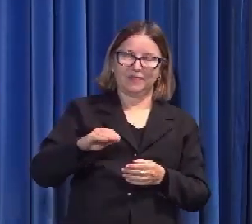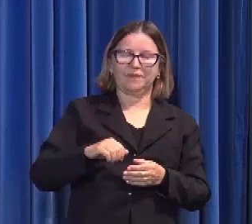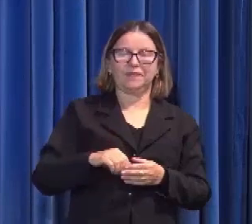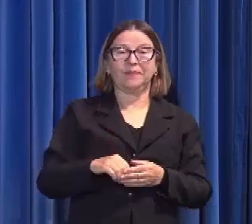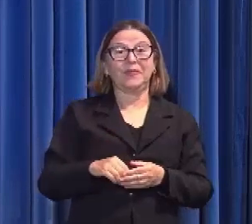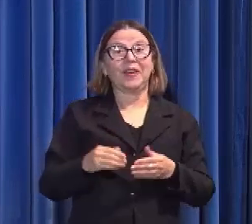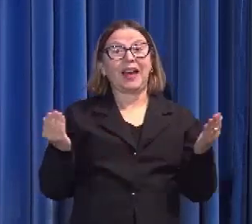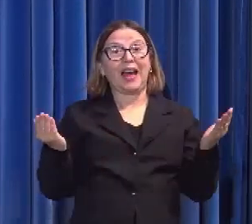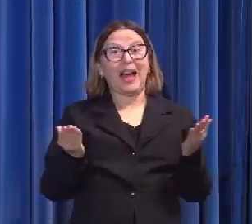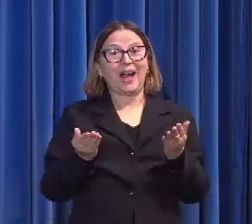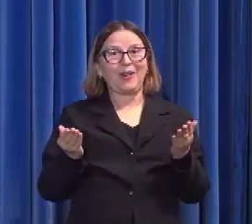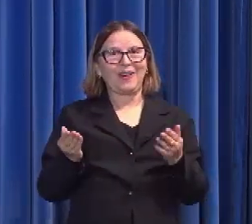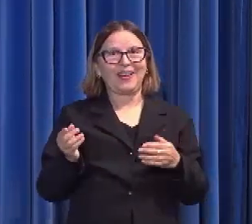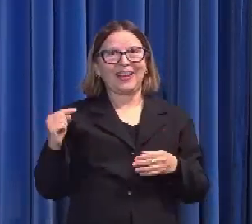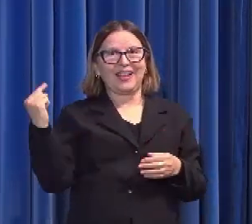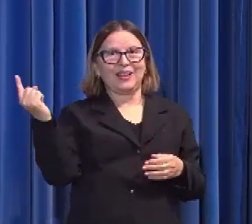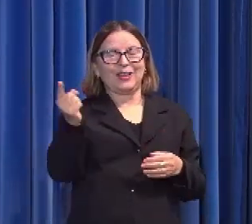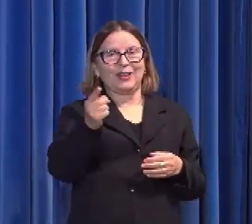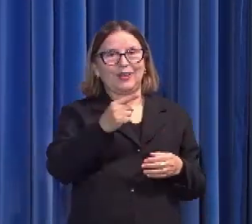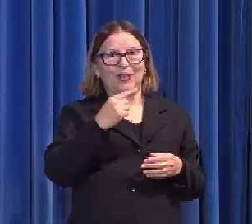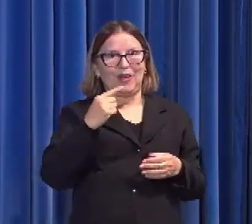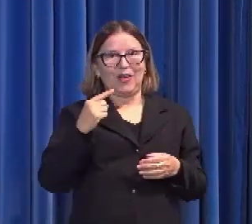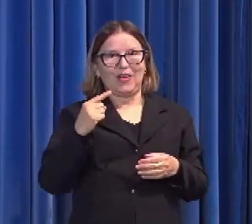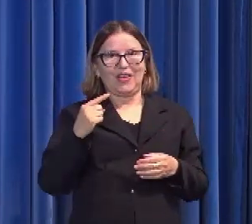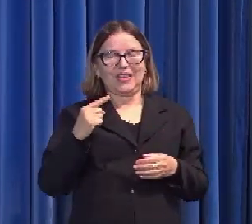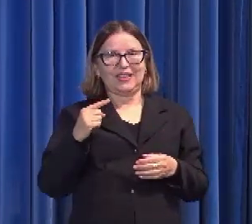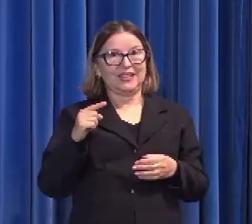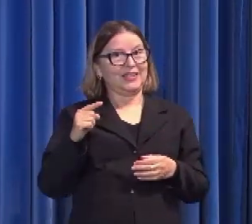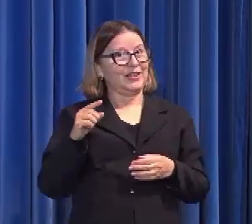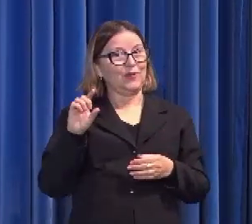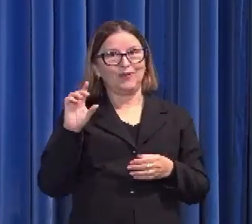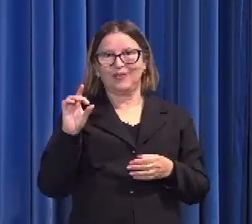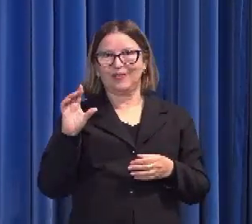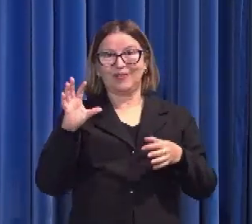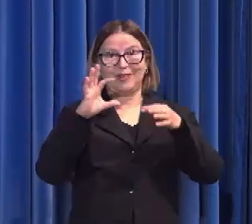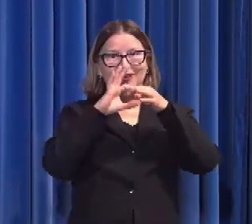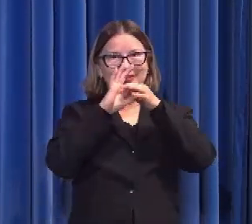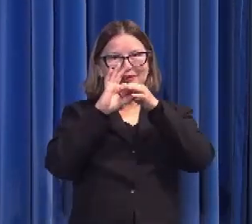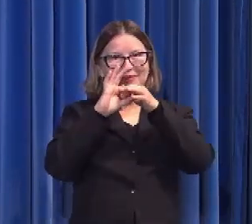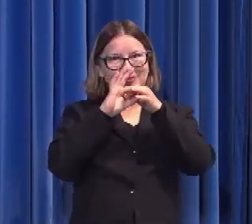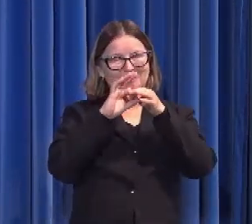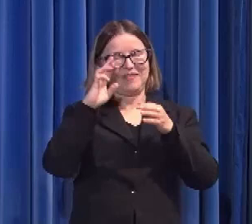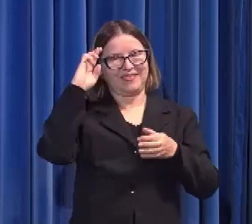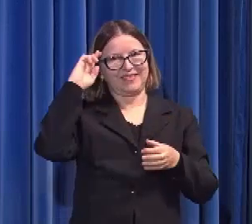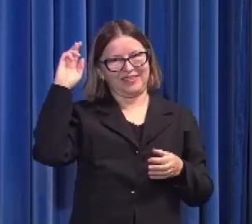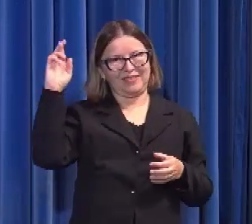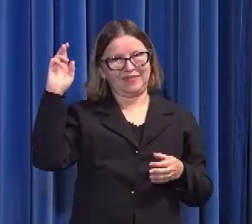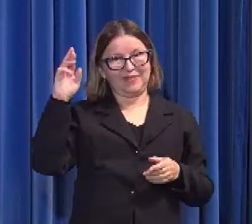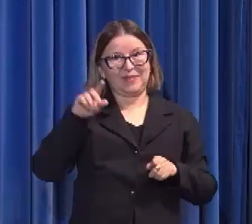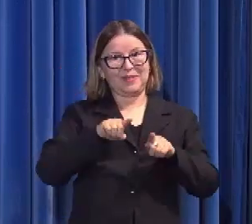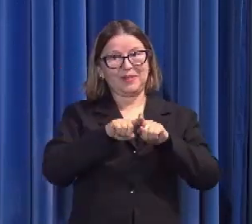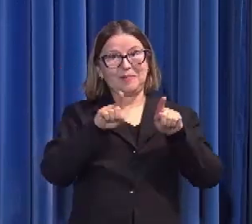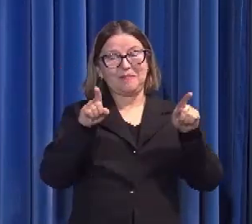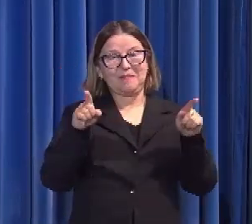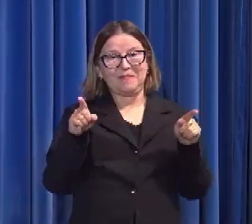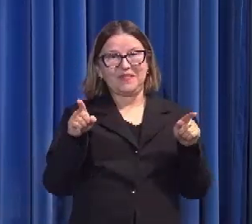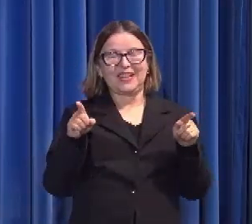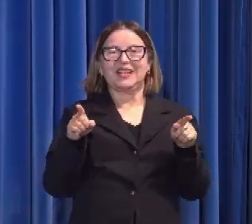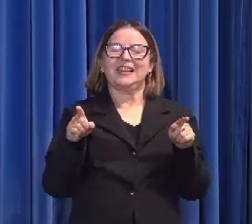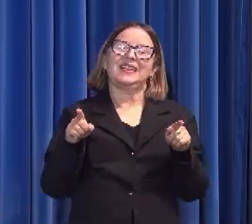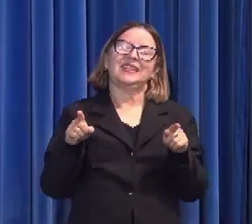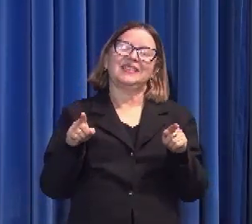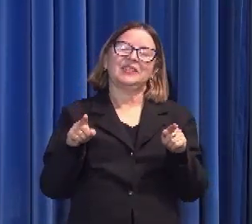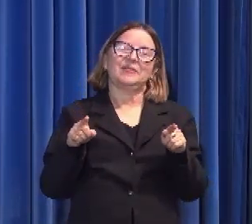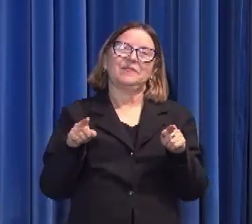agora não é mais de comunhão com o senhor simplesmente é de identificação